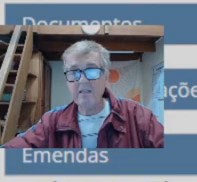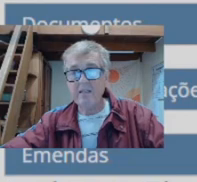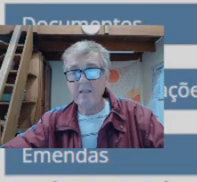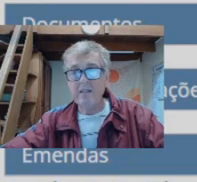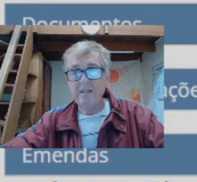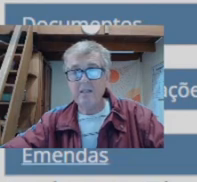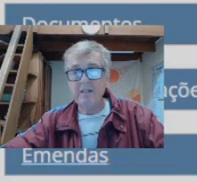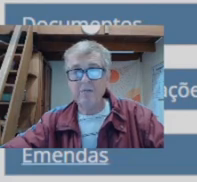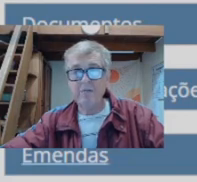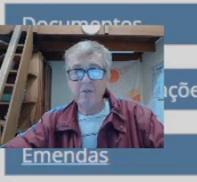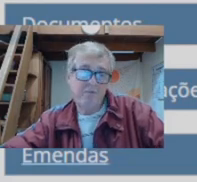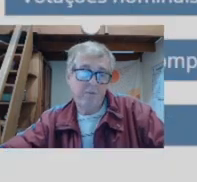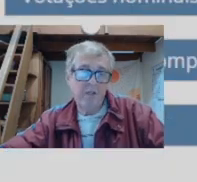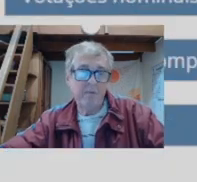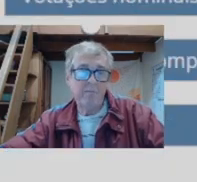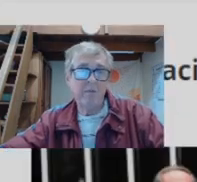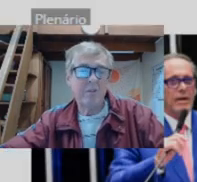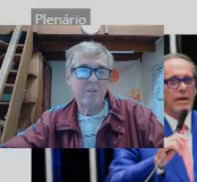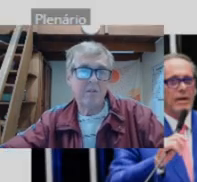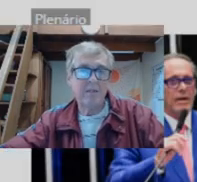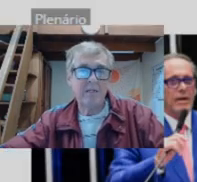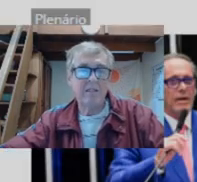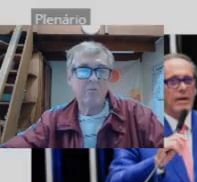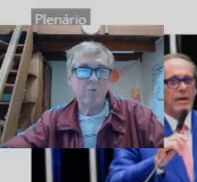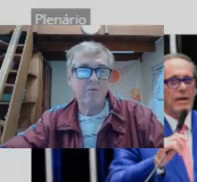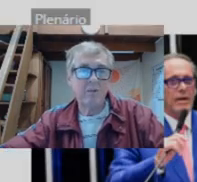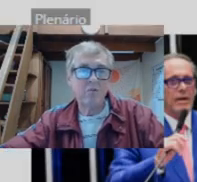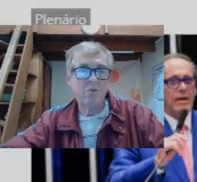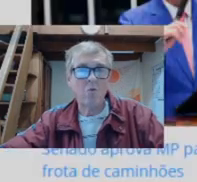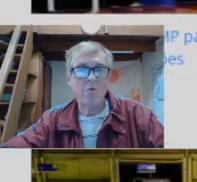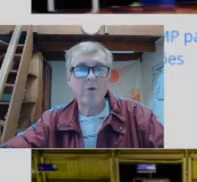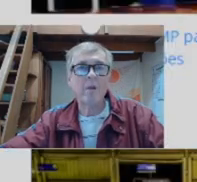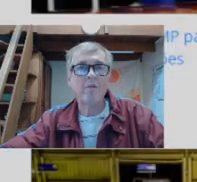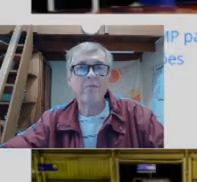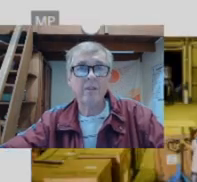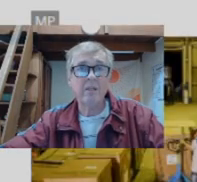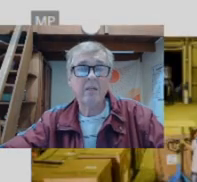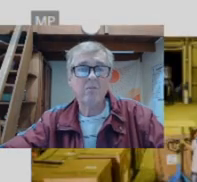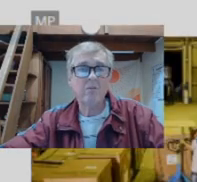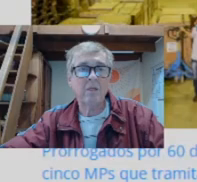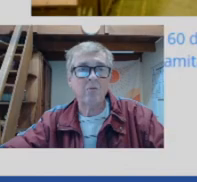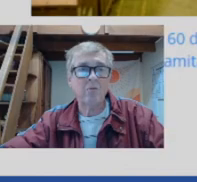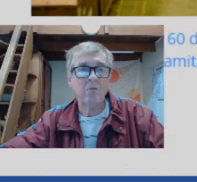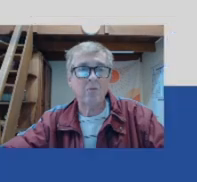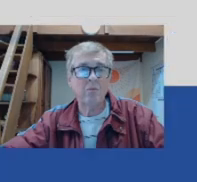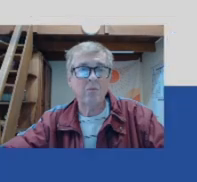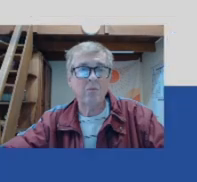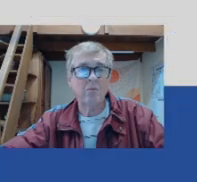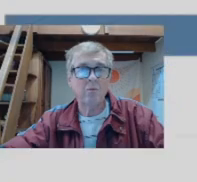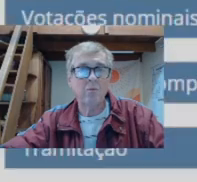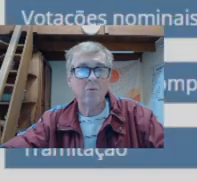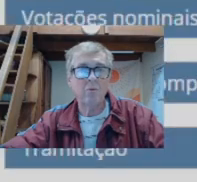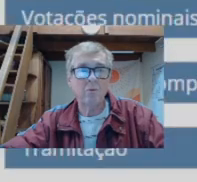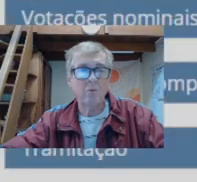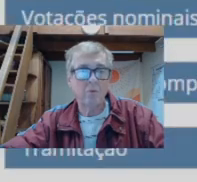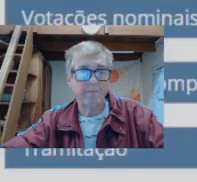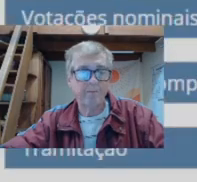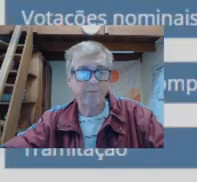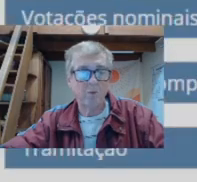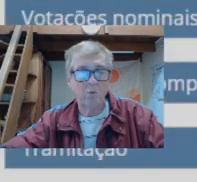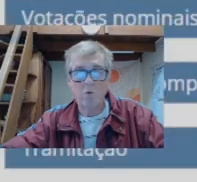modificada foi isso foi recebendo as as modificações conforme Ela foi andando dentro do